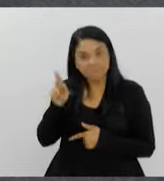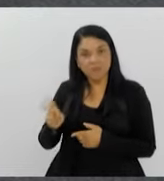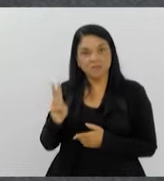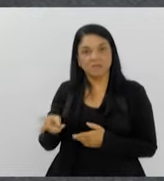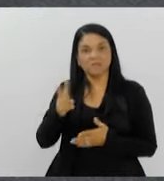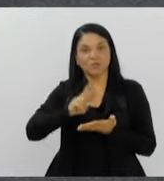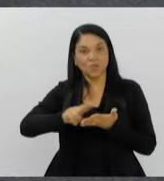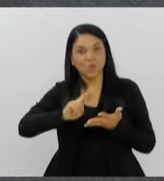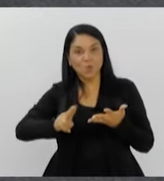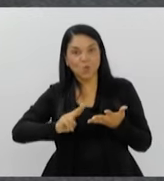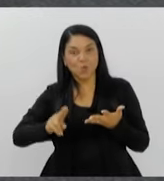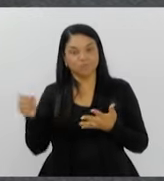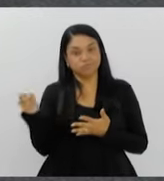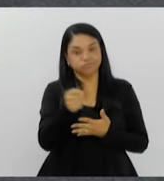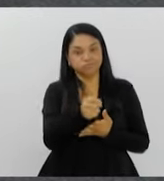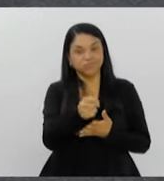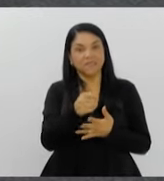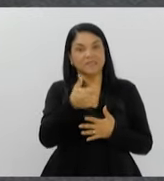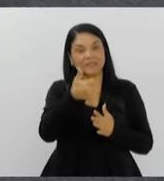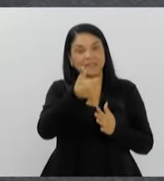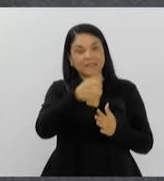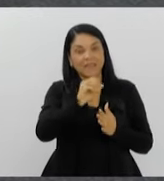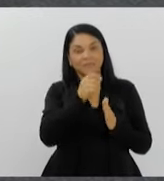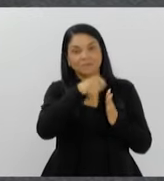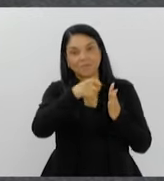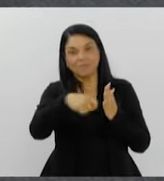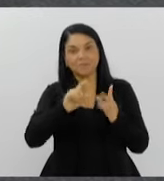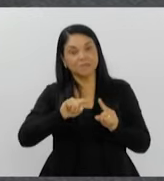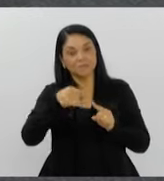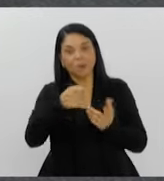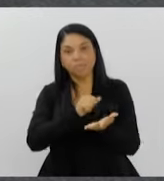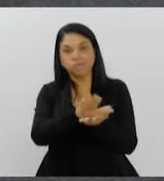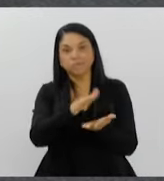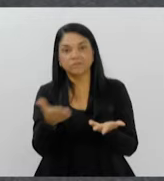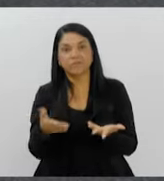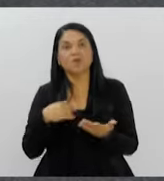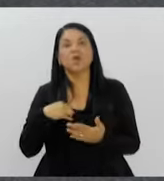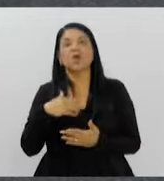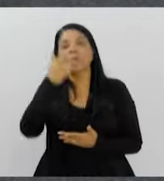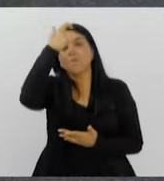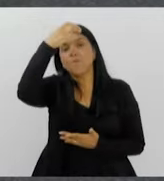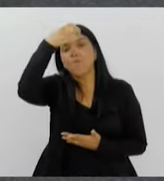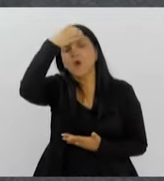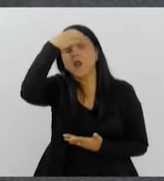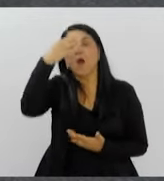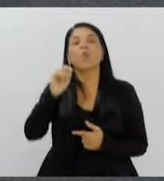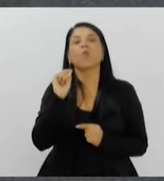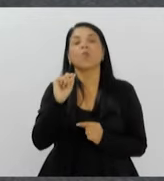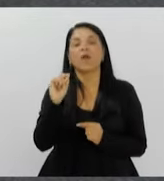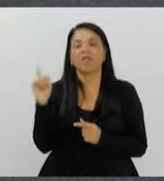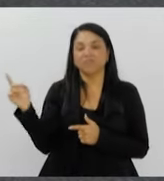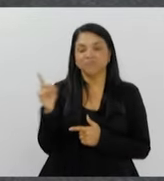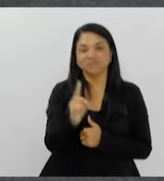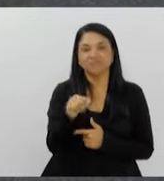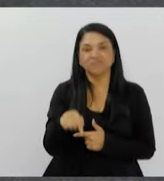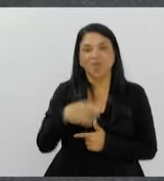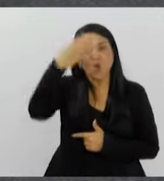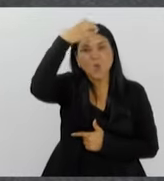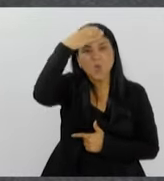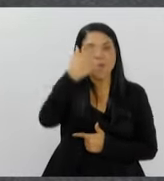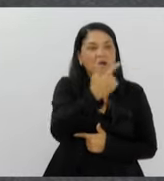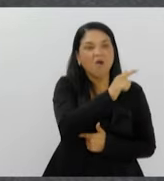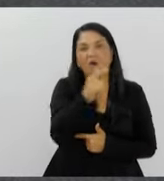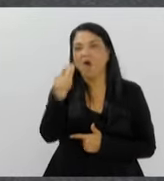10 meses depois mandou embora com que moral que alguém vai vir aqui dizer que a culpa é de um prefeito ou outro se o